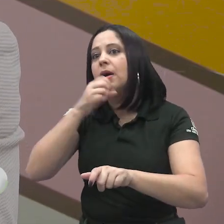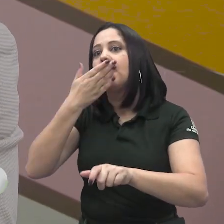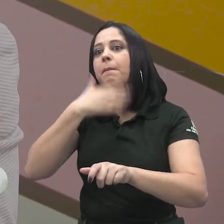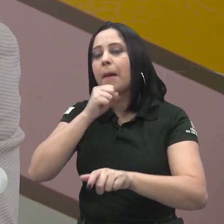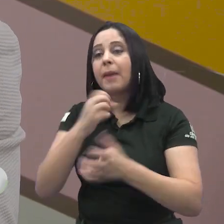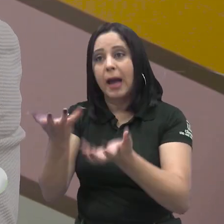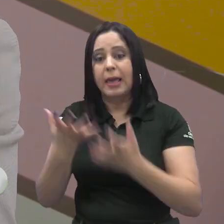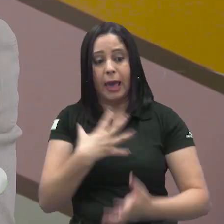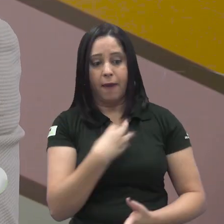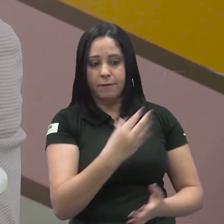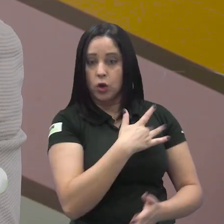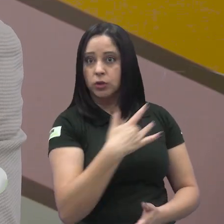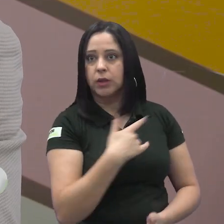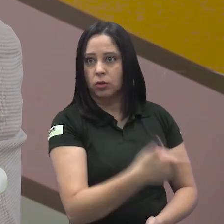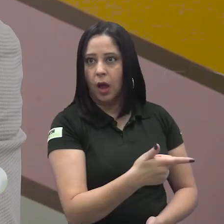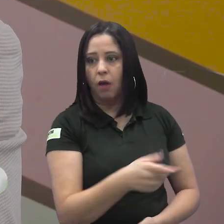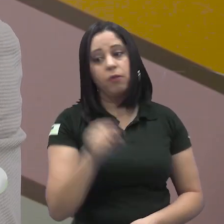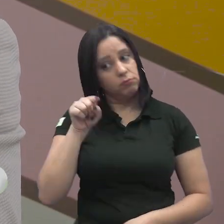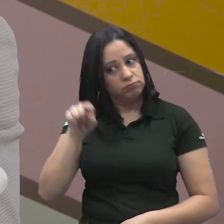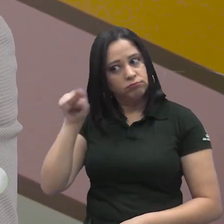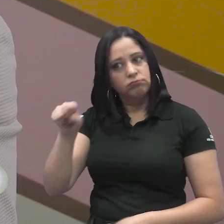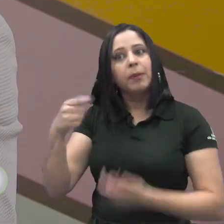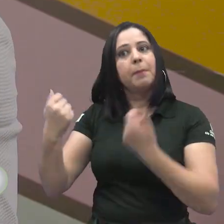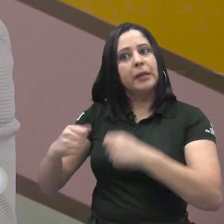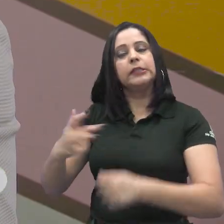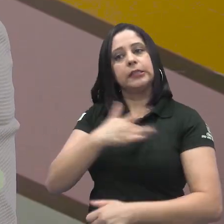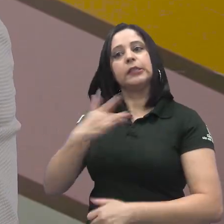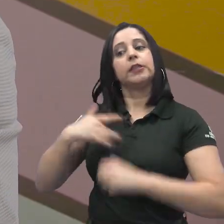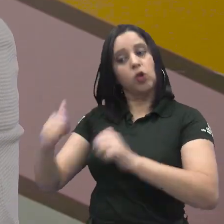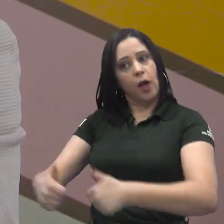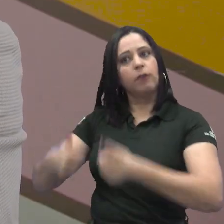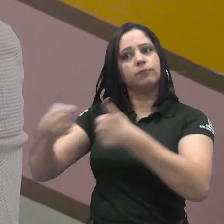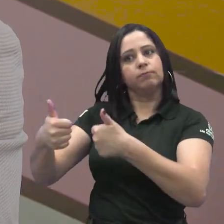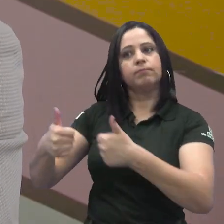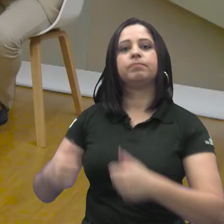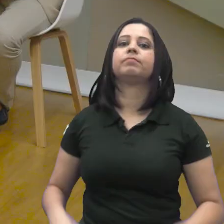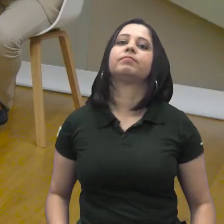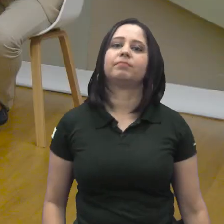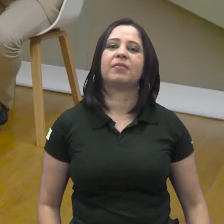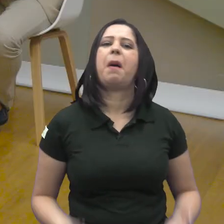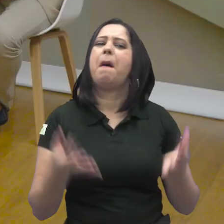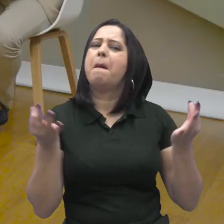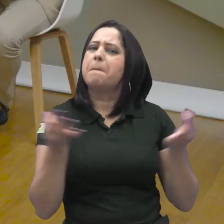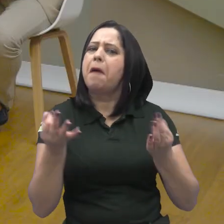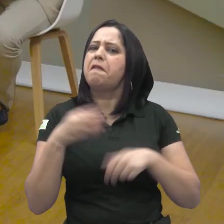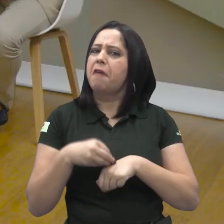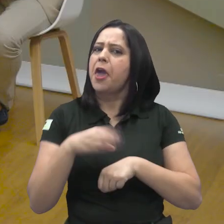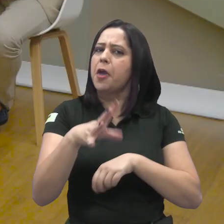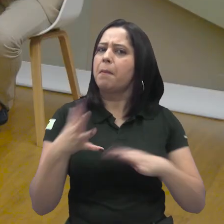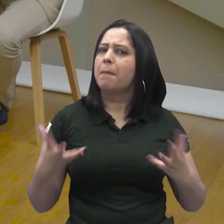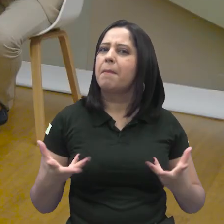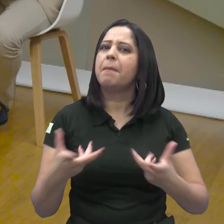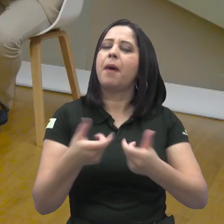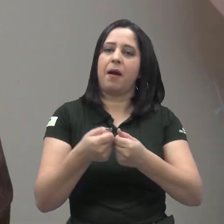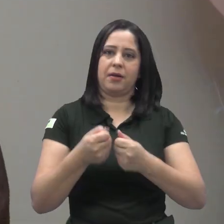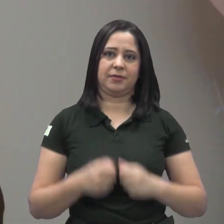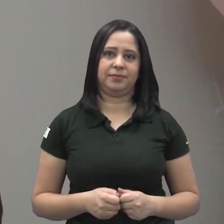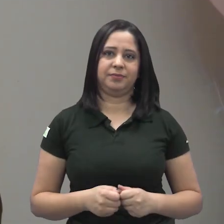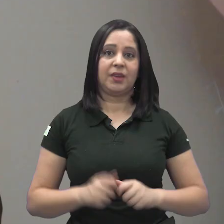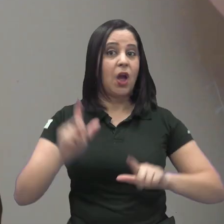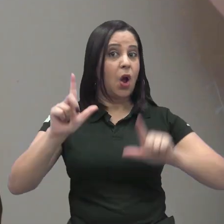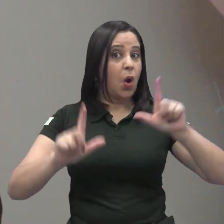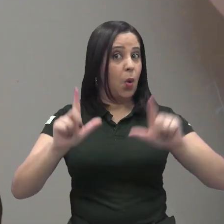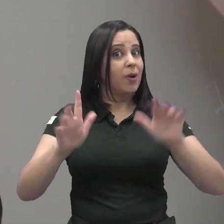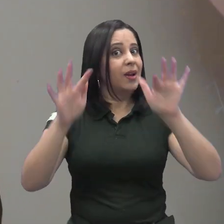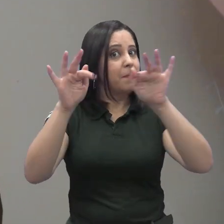mais saúde, é fundamental que eles primeiro busquem a saúde deles. Perfeito, doutor. Dica valiosa, viu? Bom, gente, chegamos